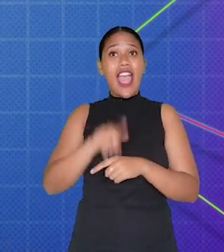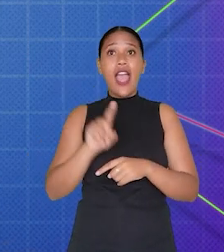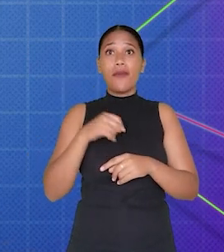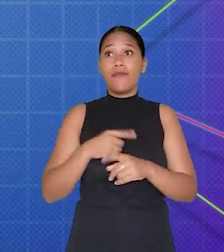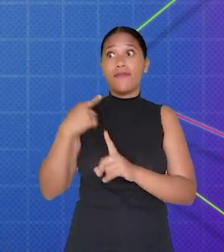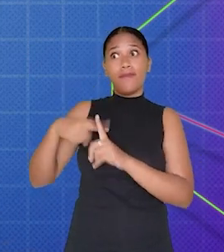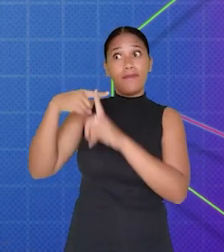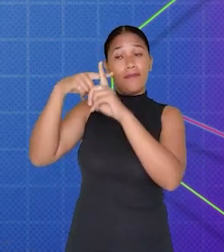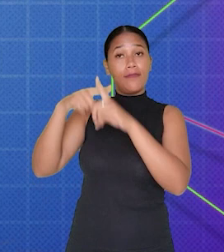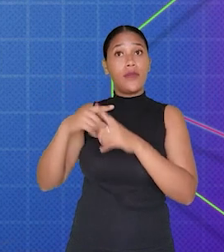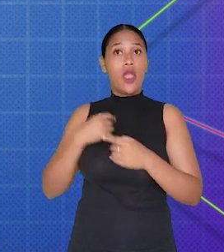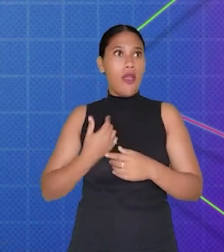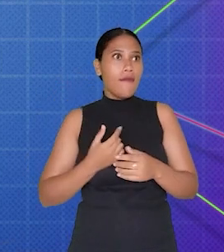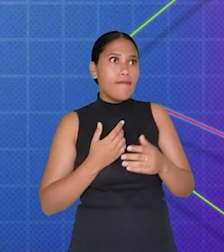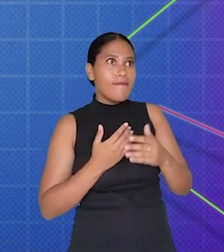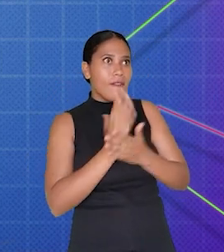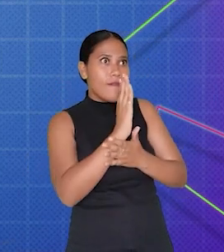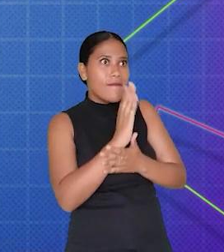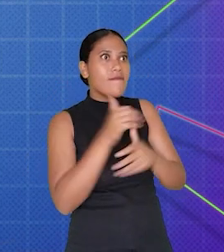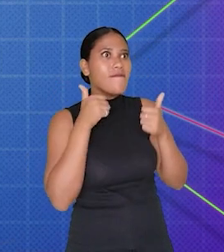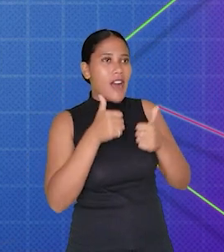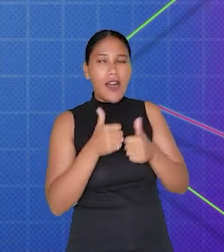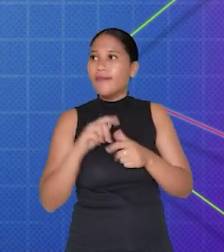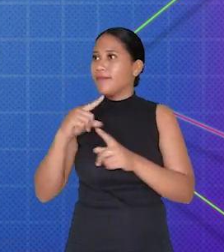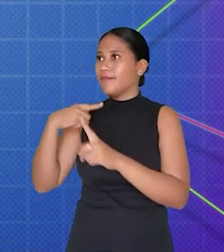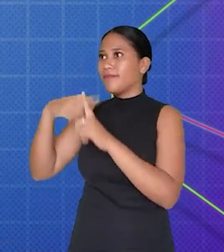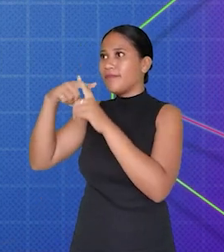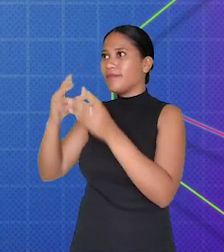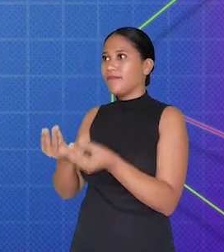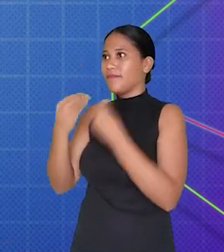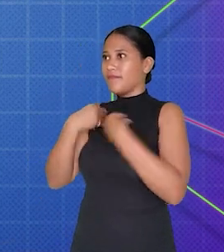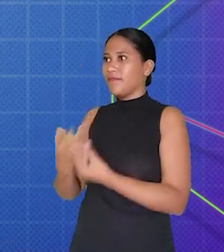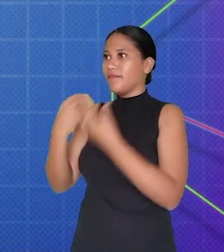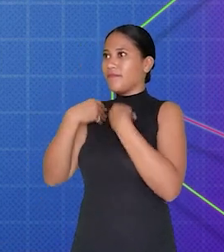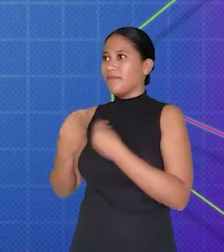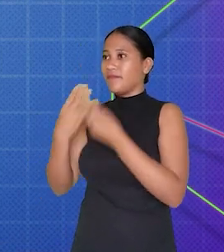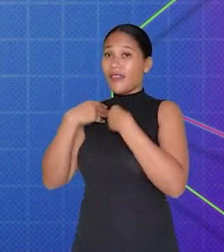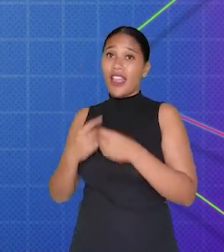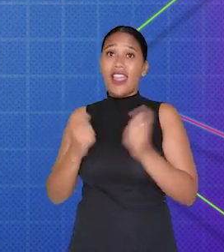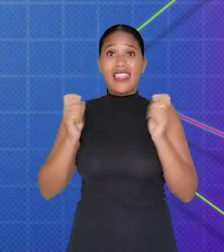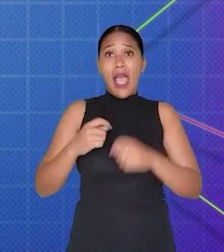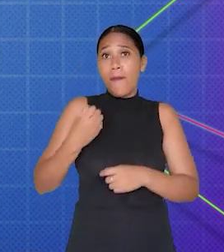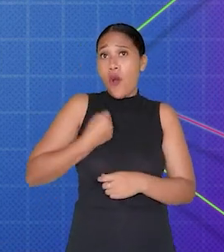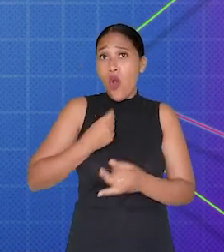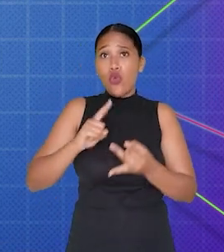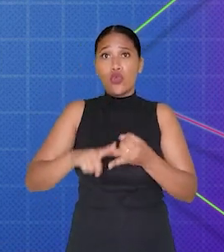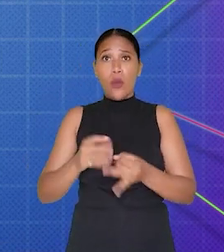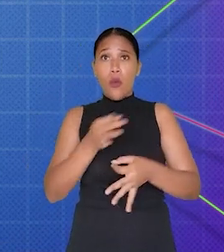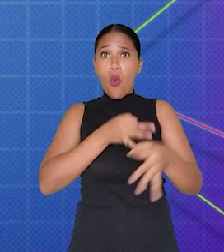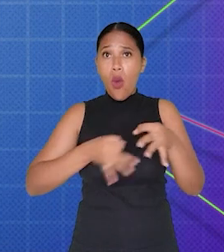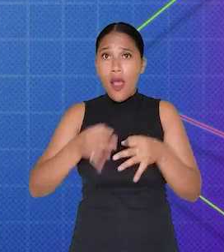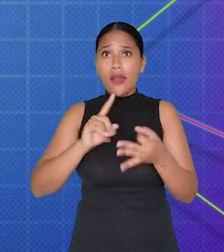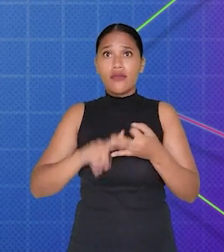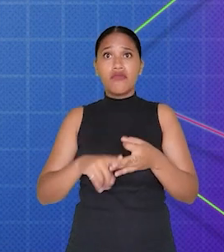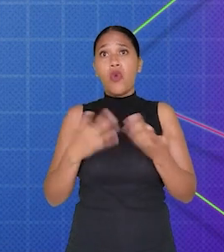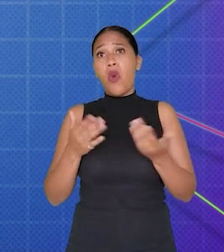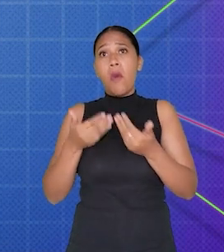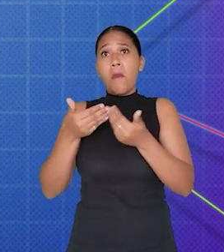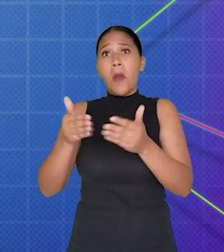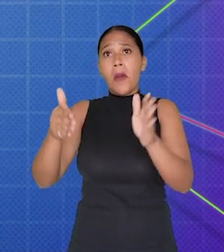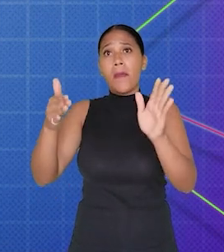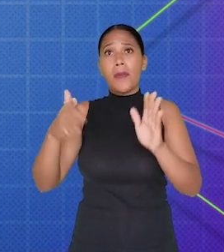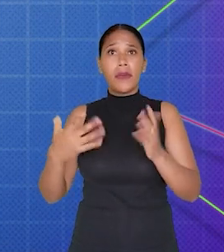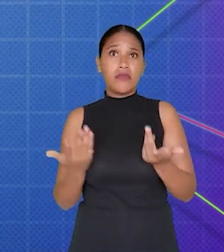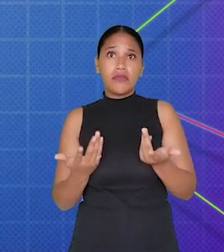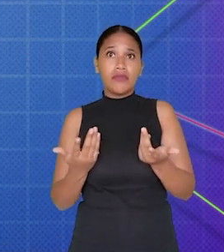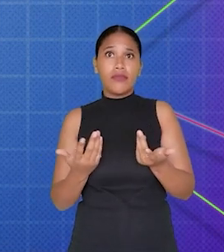ou benefícios que o jogador recebe por completar os desafios ou atingir objetivos no jogo, e podem incluir pontos, moedas virtuais ou alguns